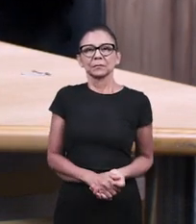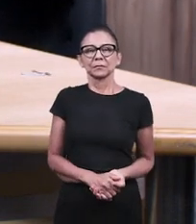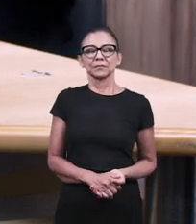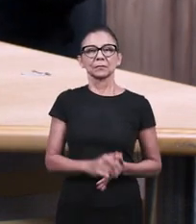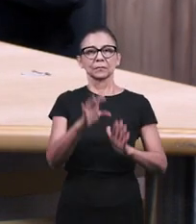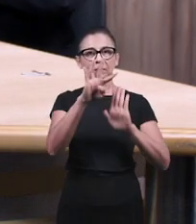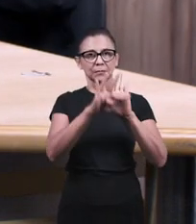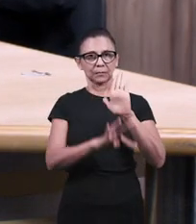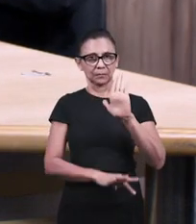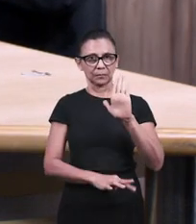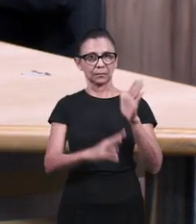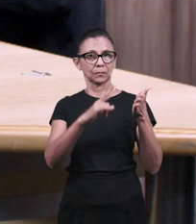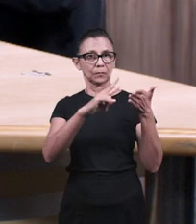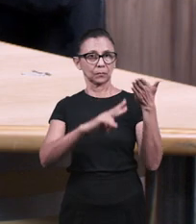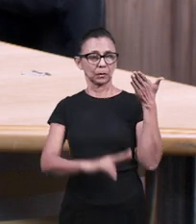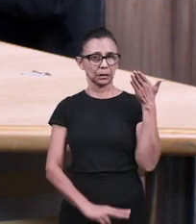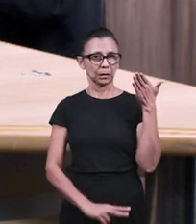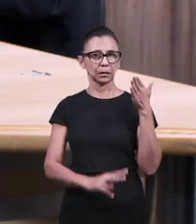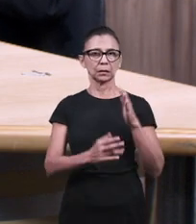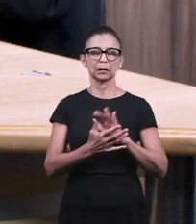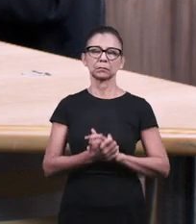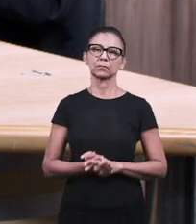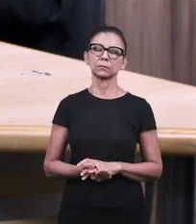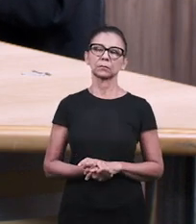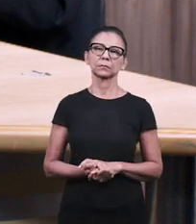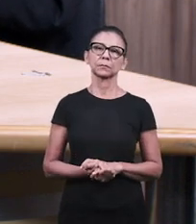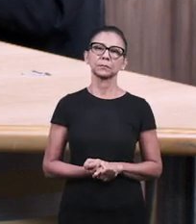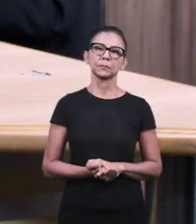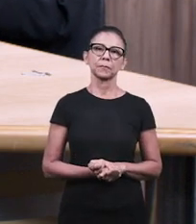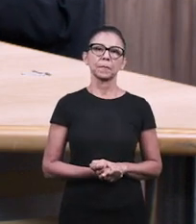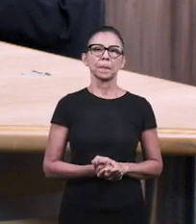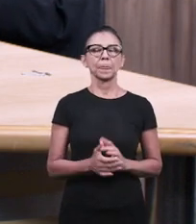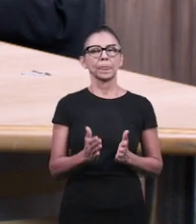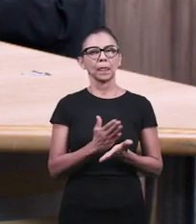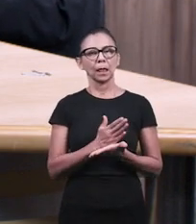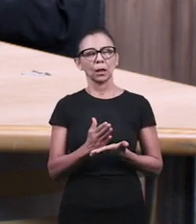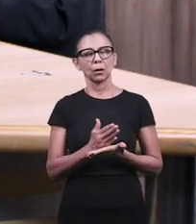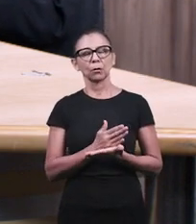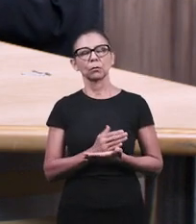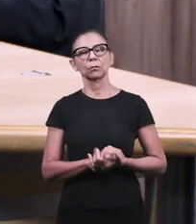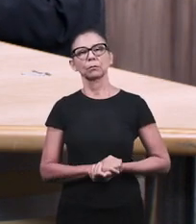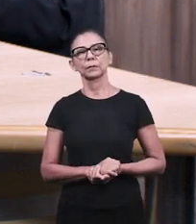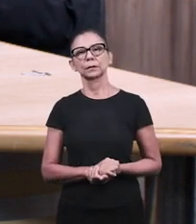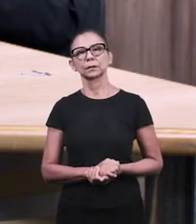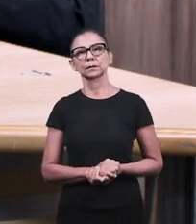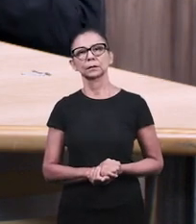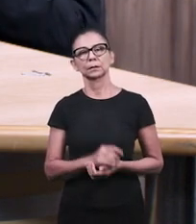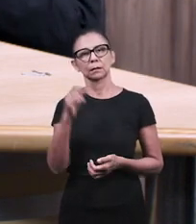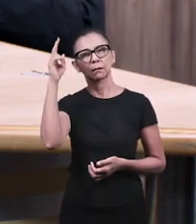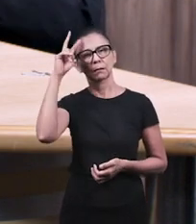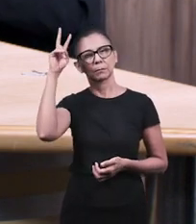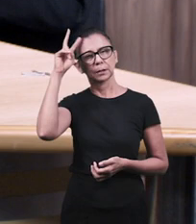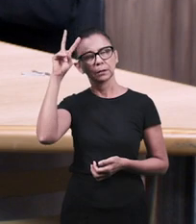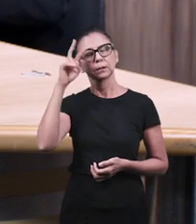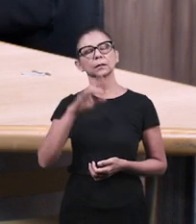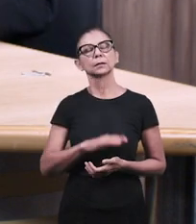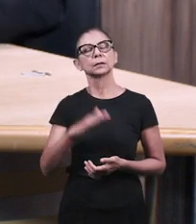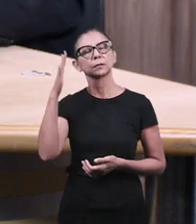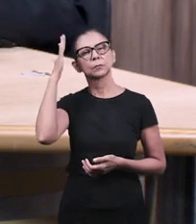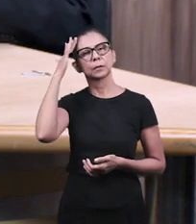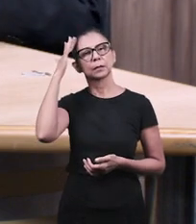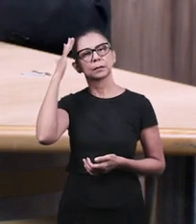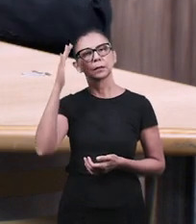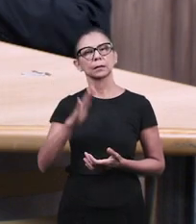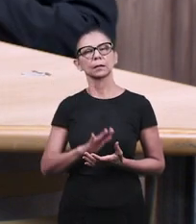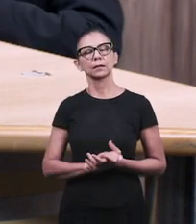texto completo, fazendo algumas menções a respeito, para se entender